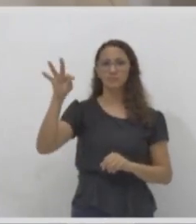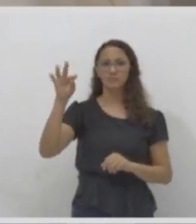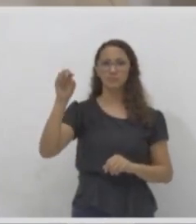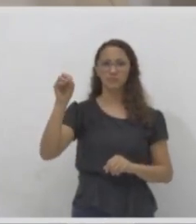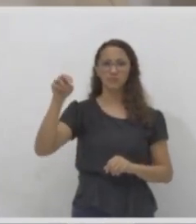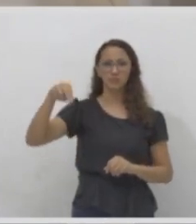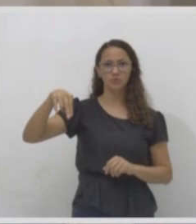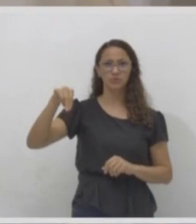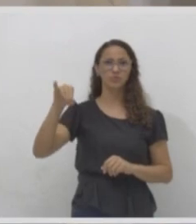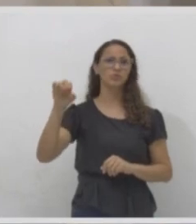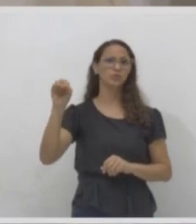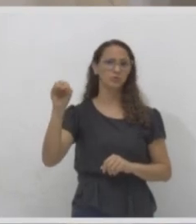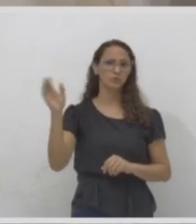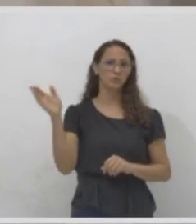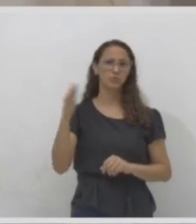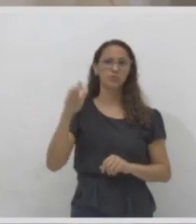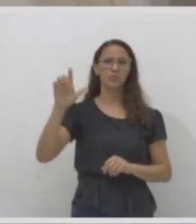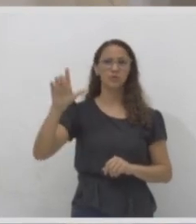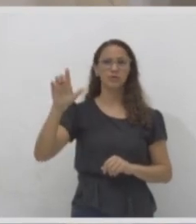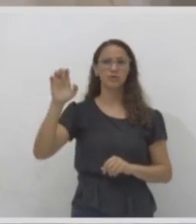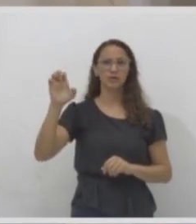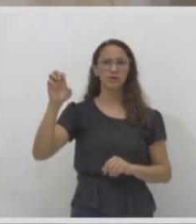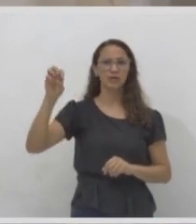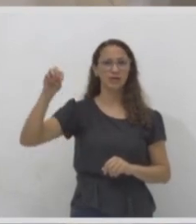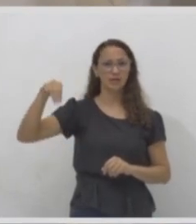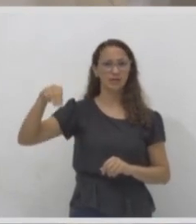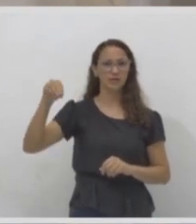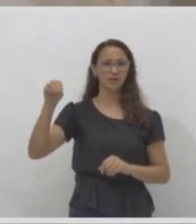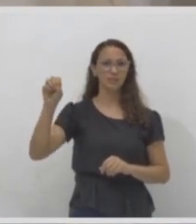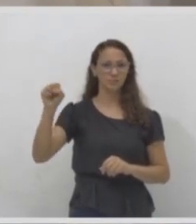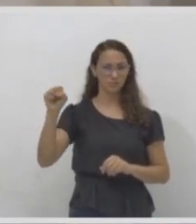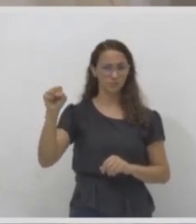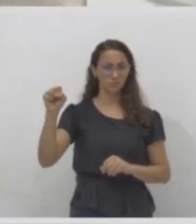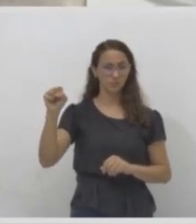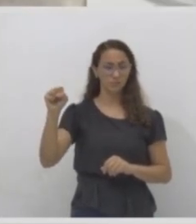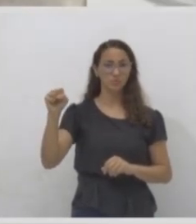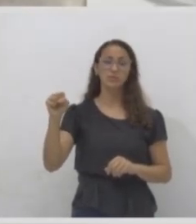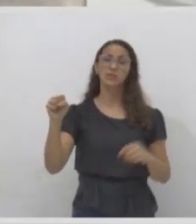Belém, intendente, tá? O intendente Antônio Lemos, que